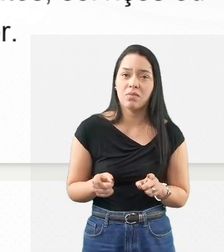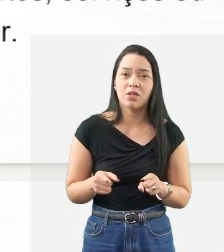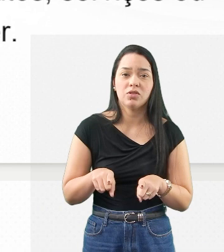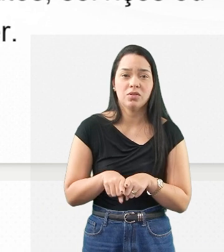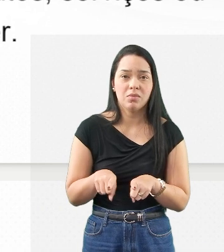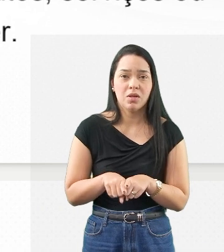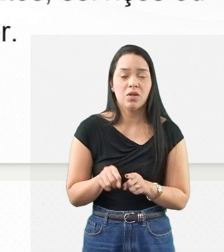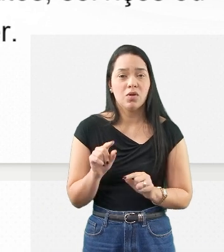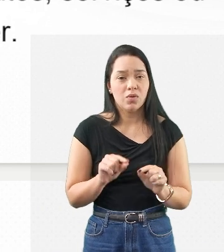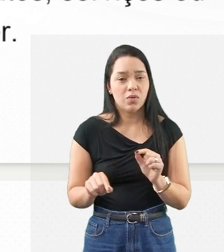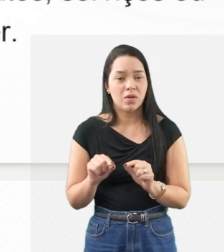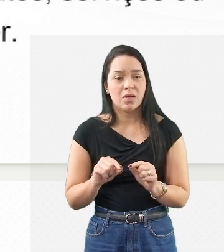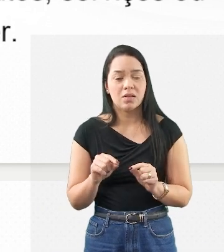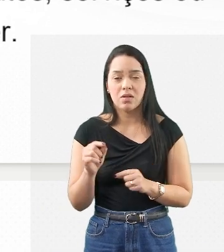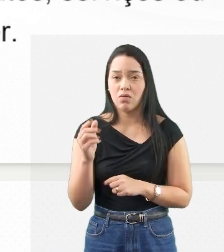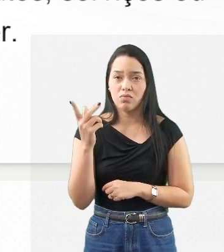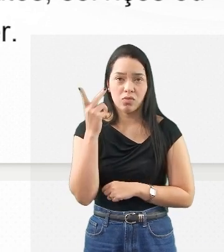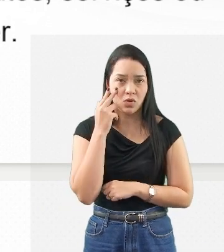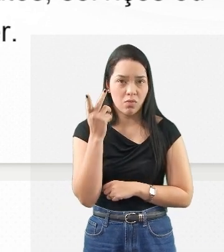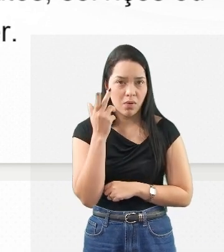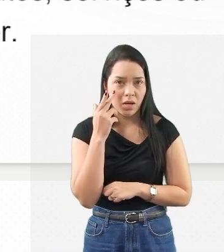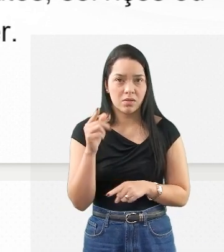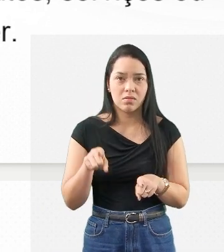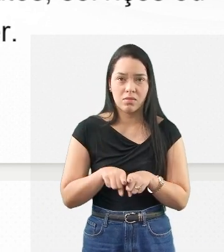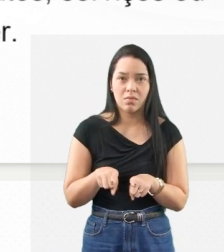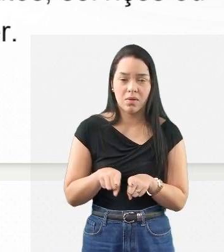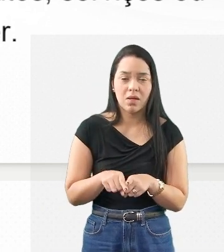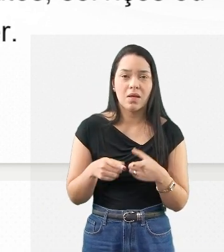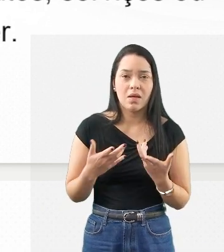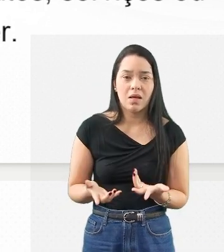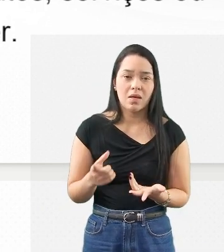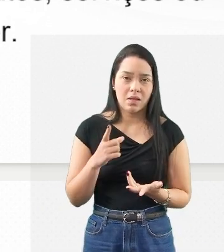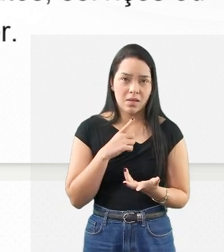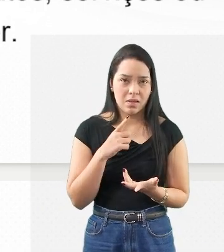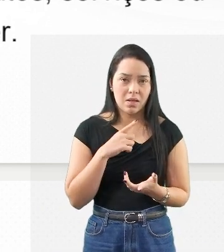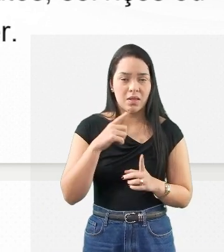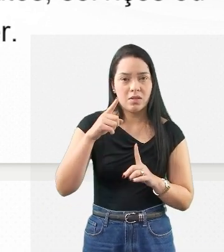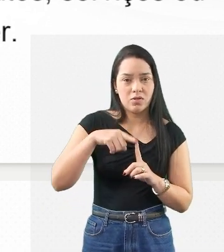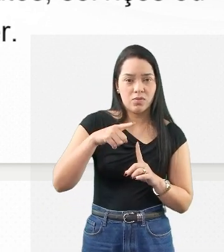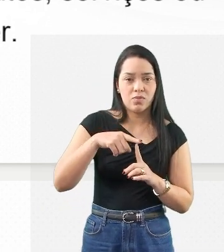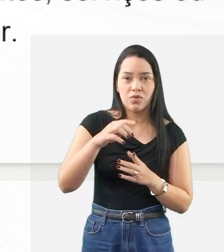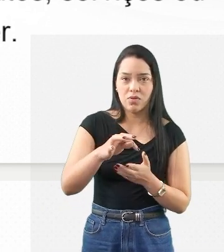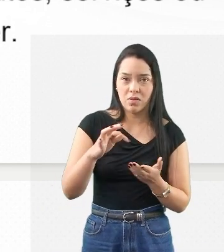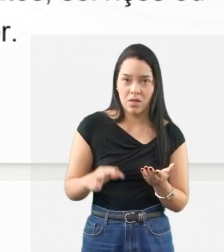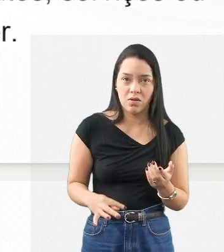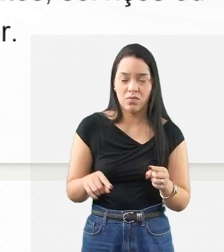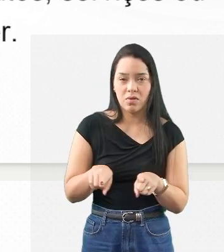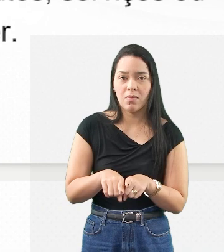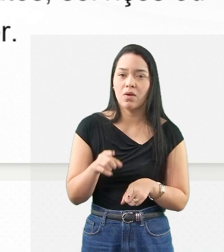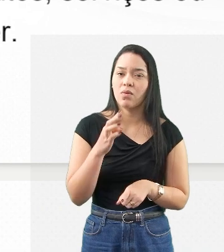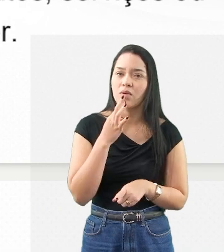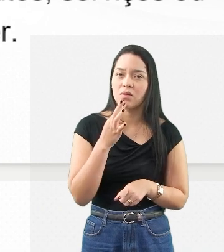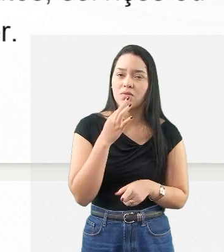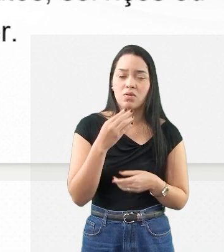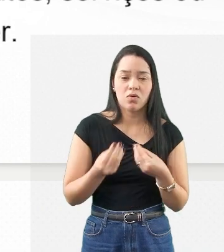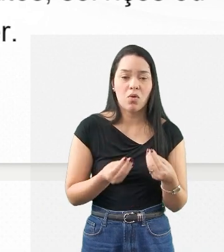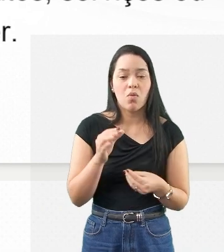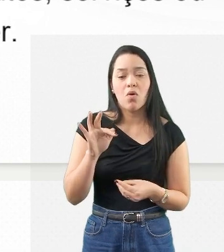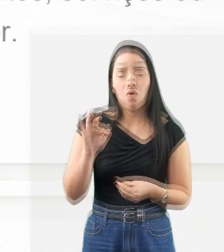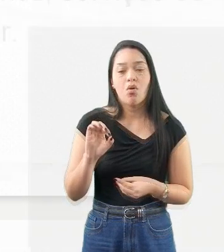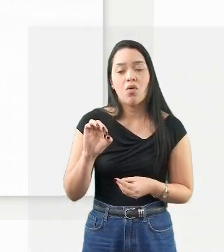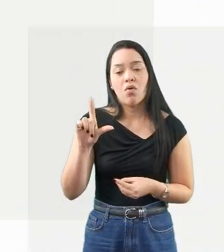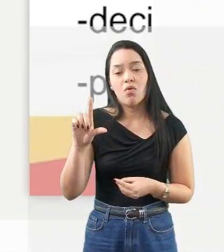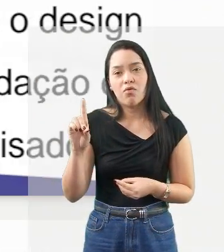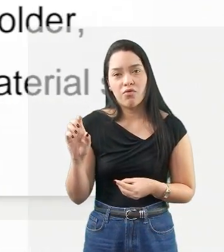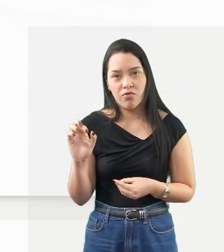são elementos que são muito comuns verificados nesses tipos de textos que são conhecidos como folder.